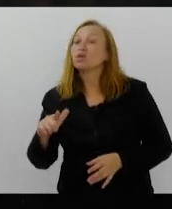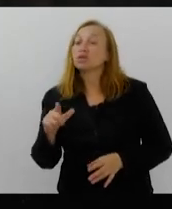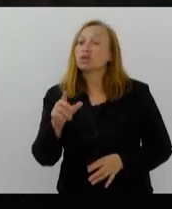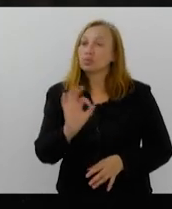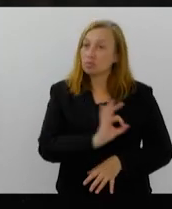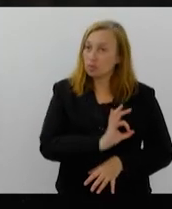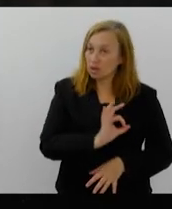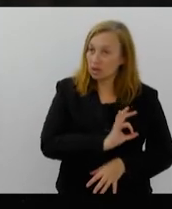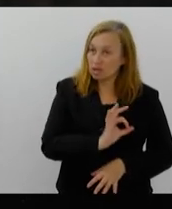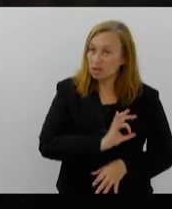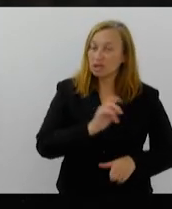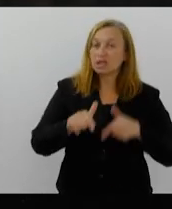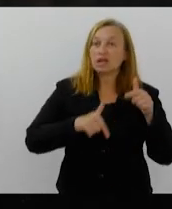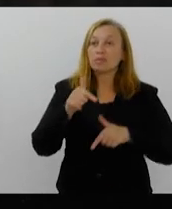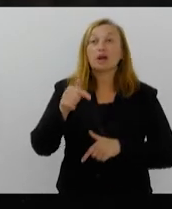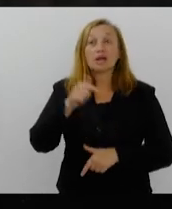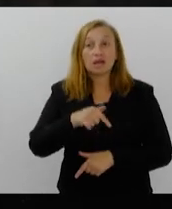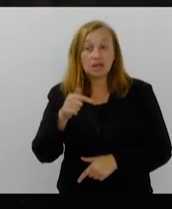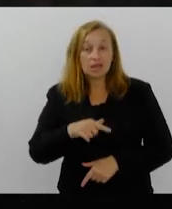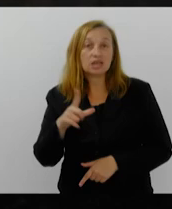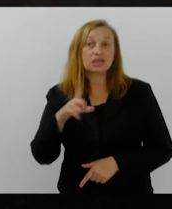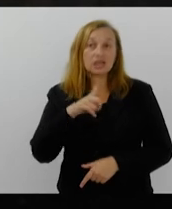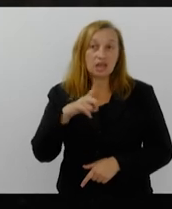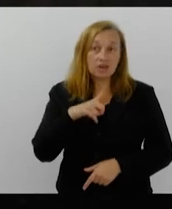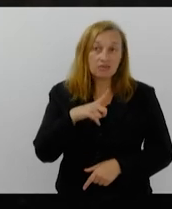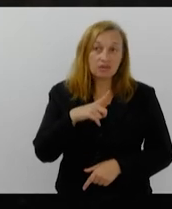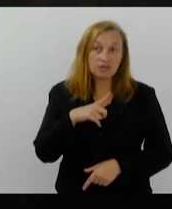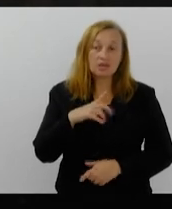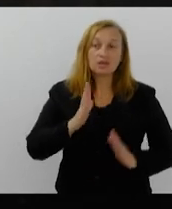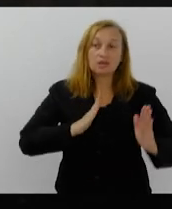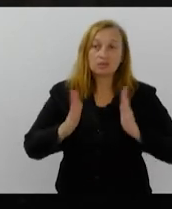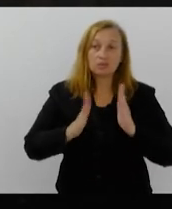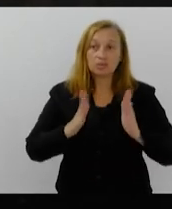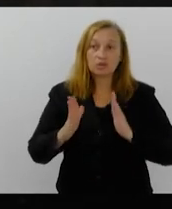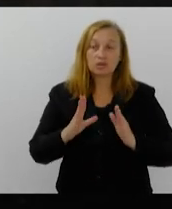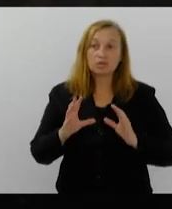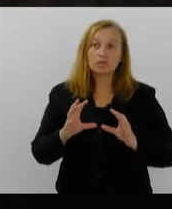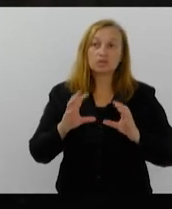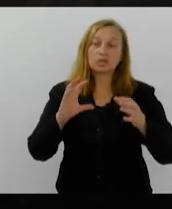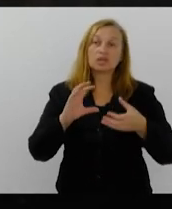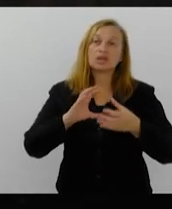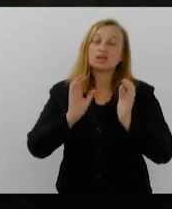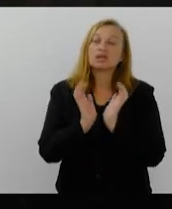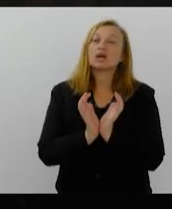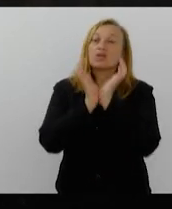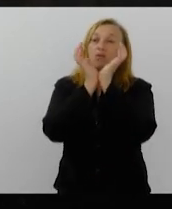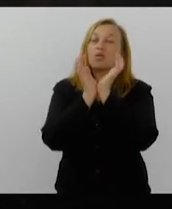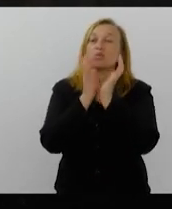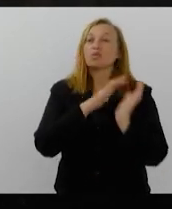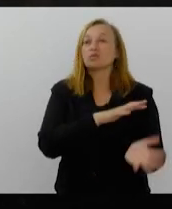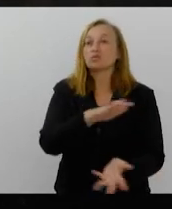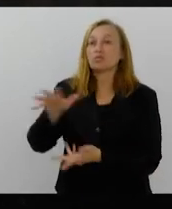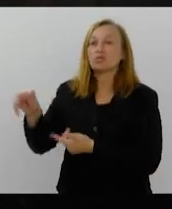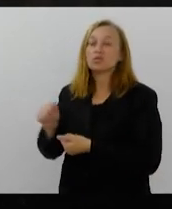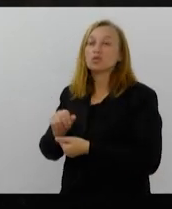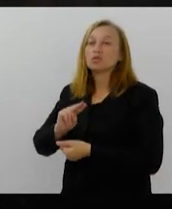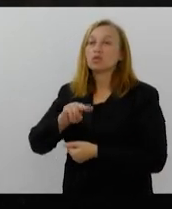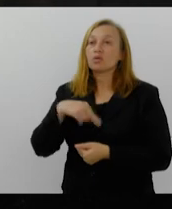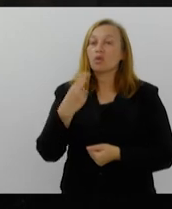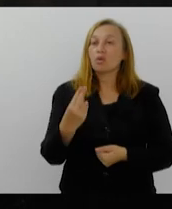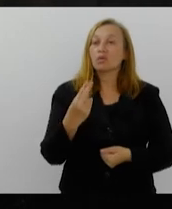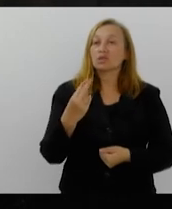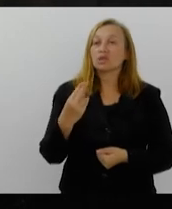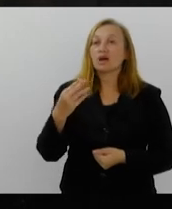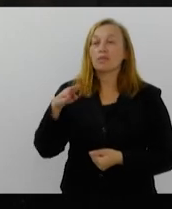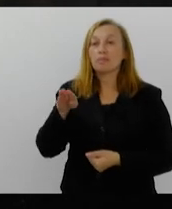intervenção que foi feita aqui, e houve intervenção no período da Copa, houve intervenção federal na Maré, houve